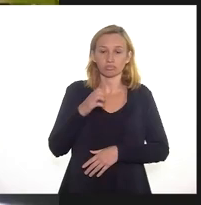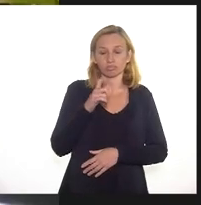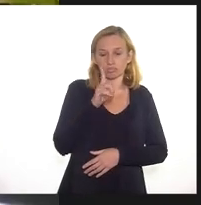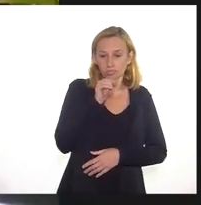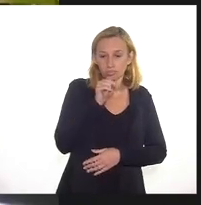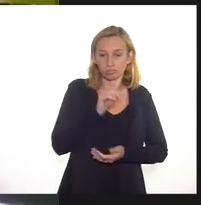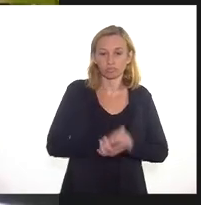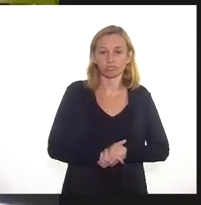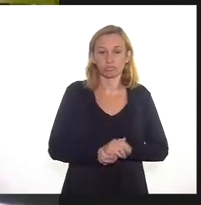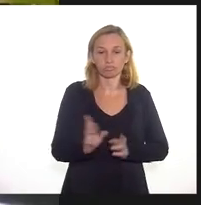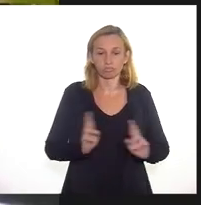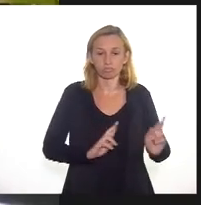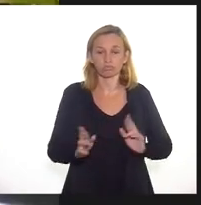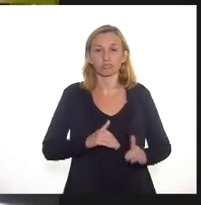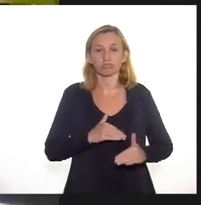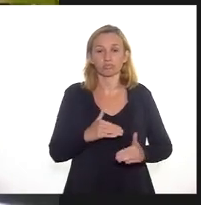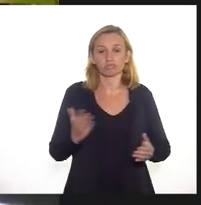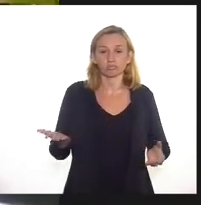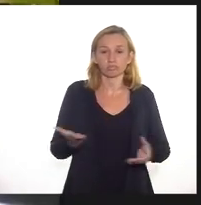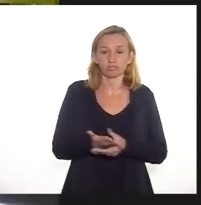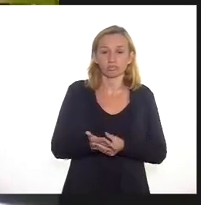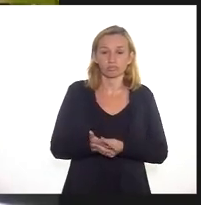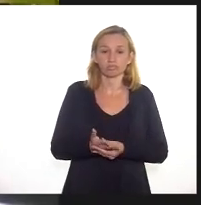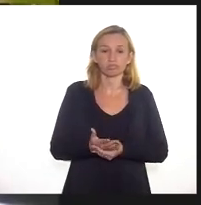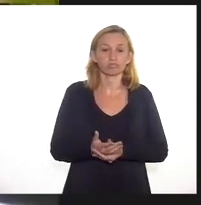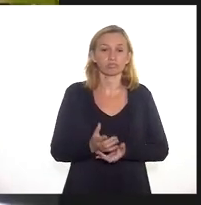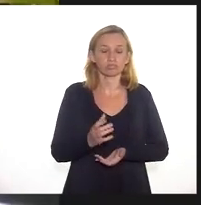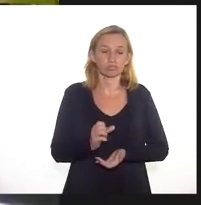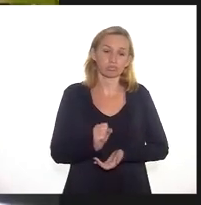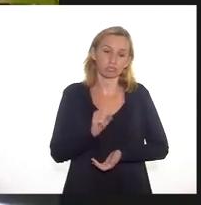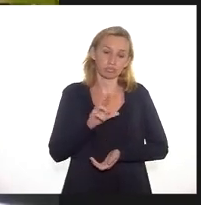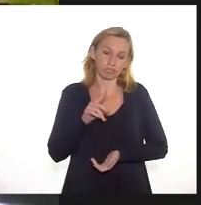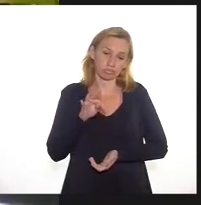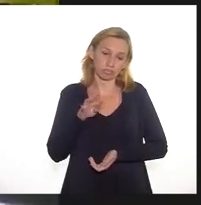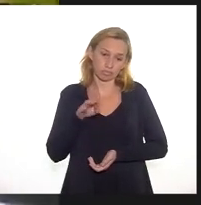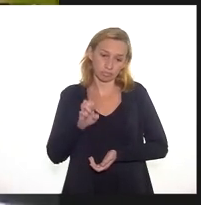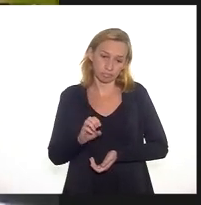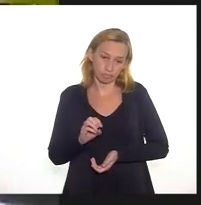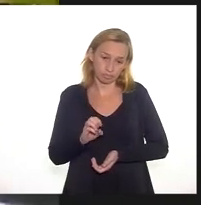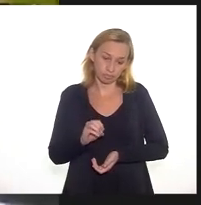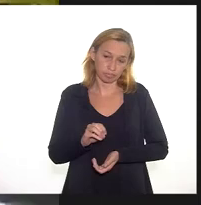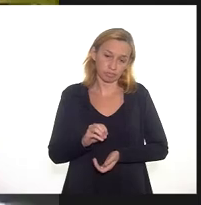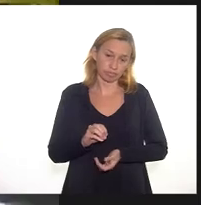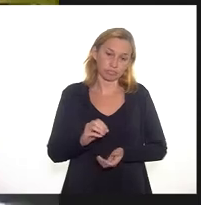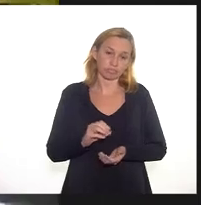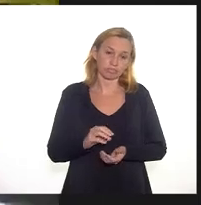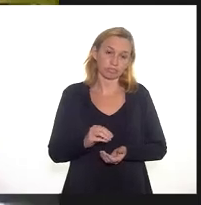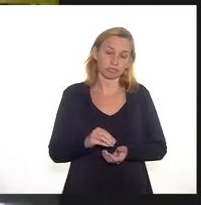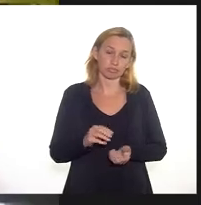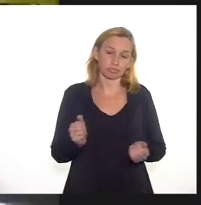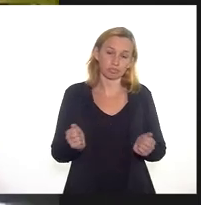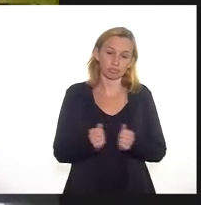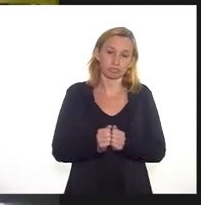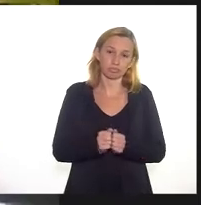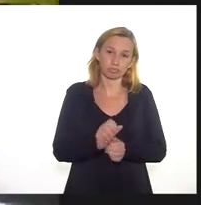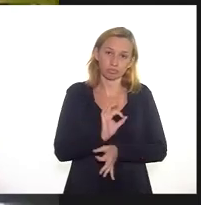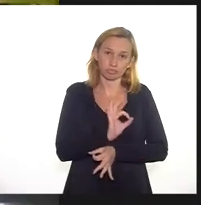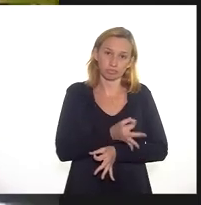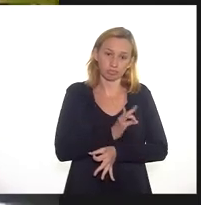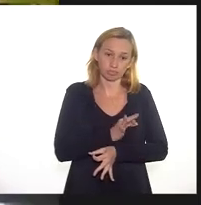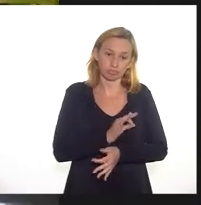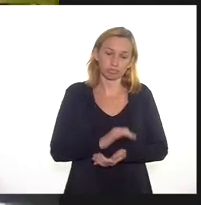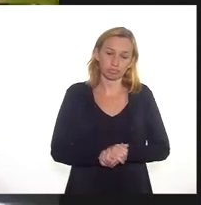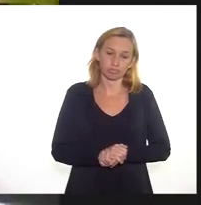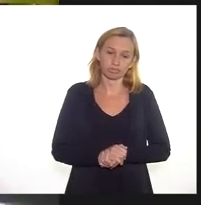com relação ao processo de sucateamento que está em voga justamente